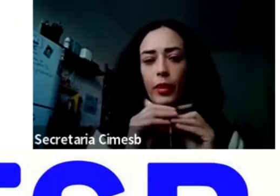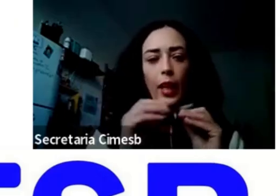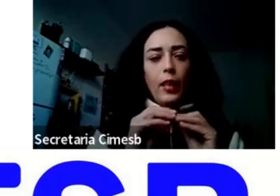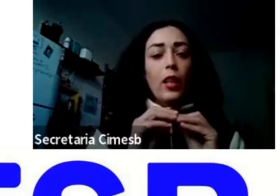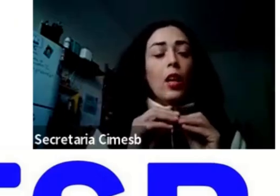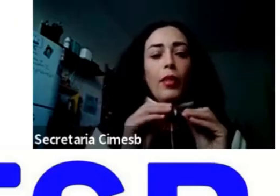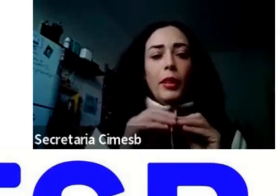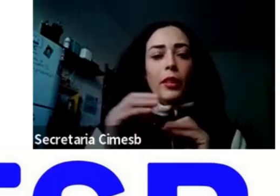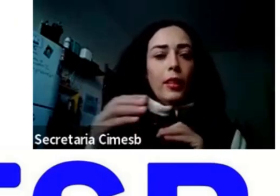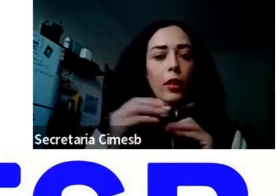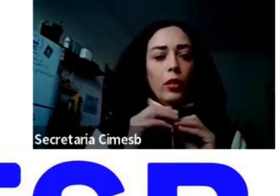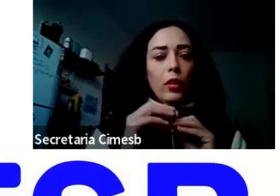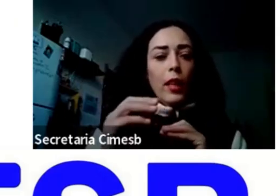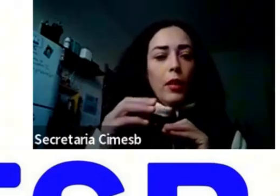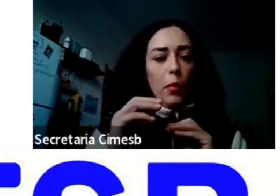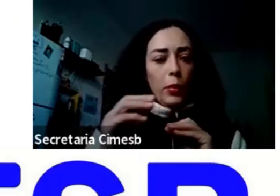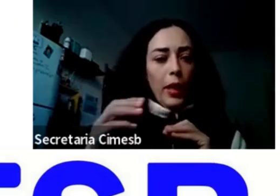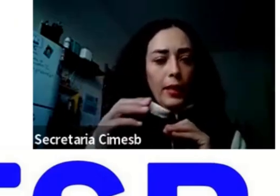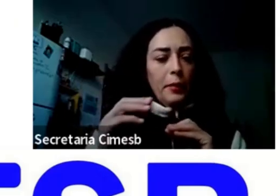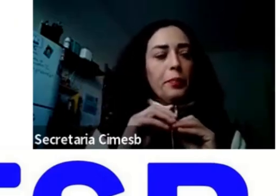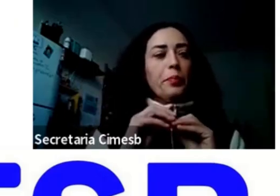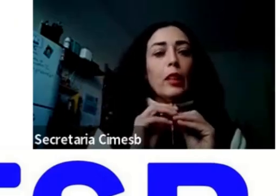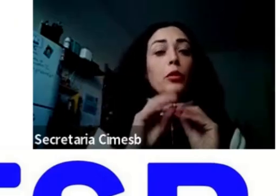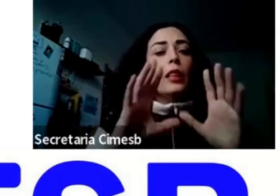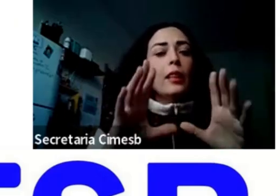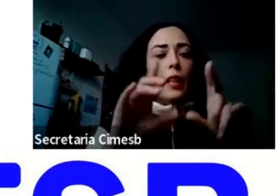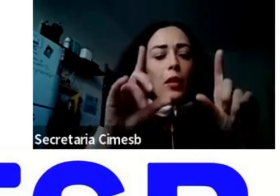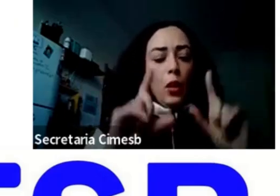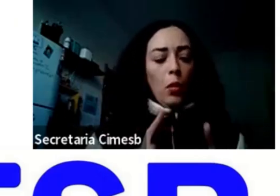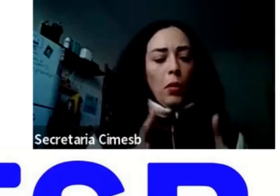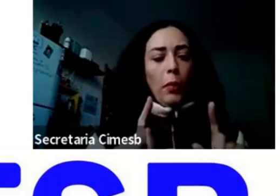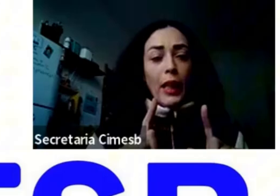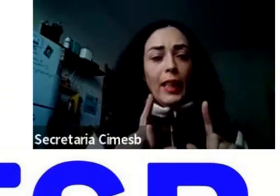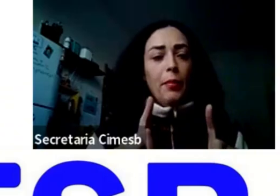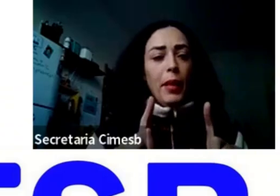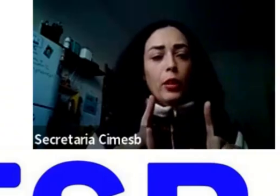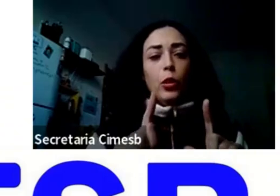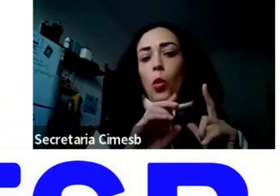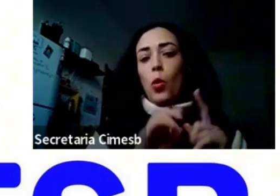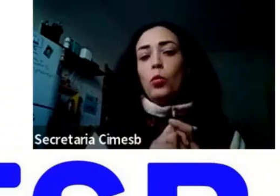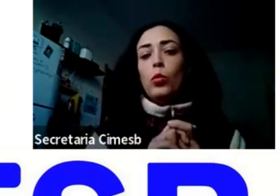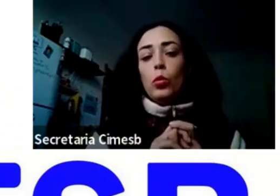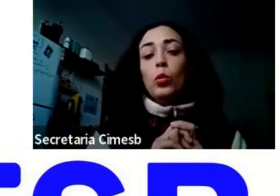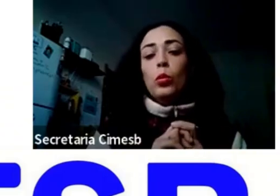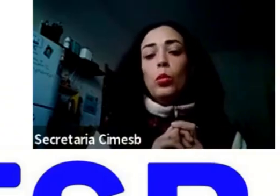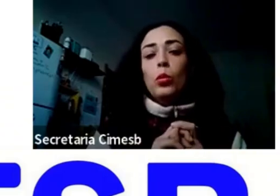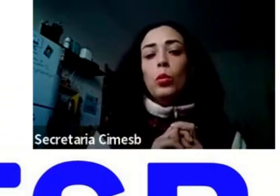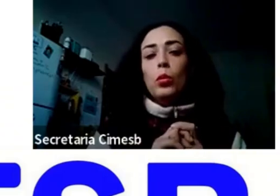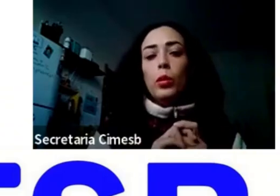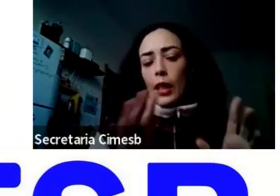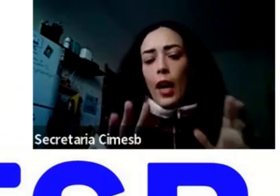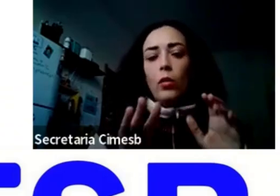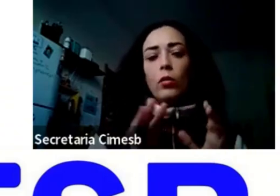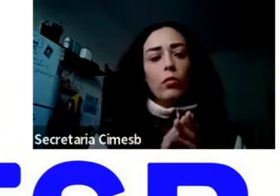não tem alfabetização na língua portuguesa. Então, se tem uma plaquinha abaixo com